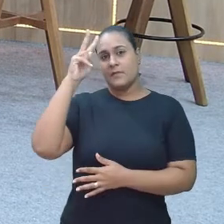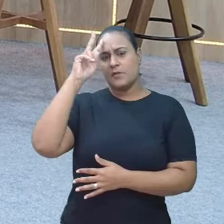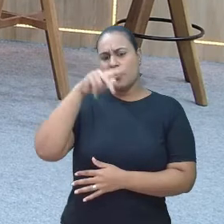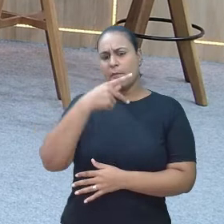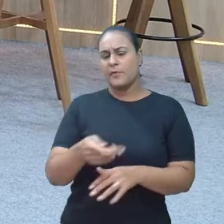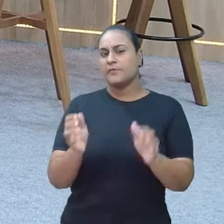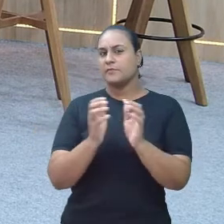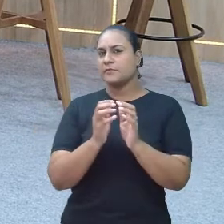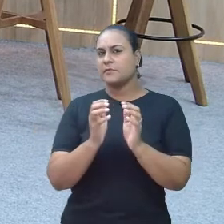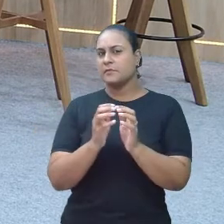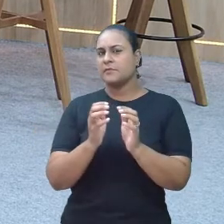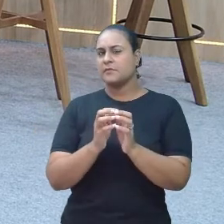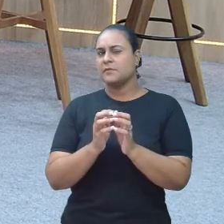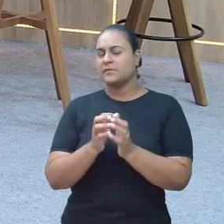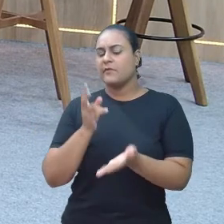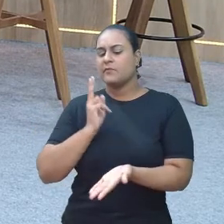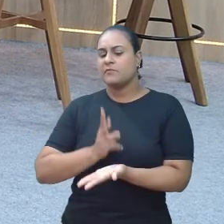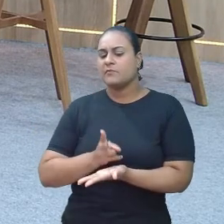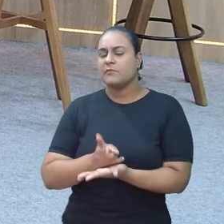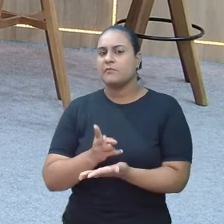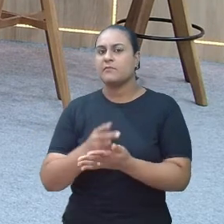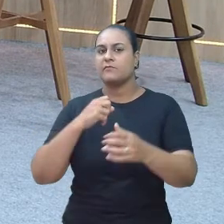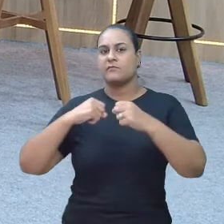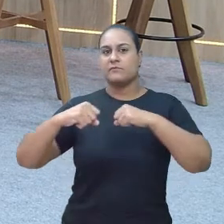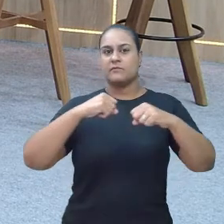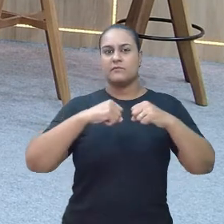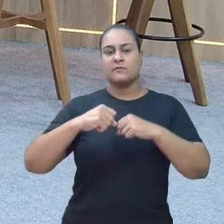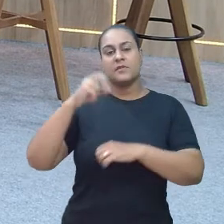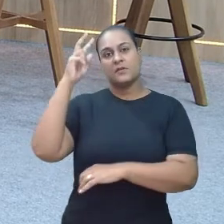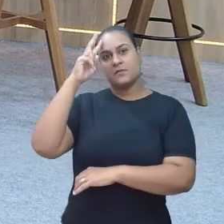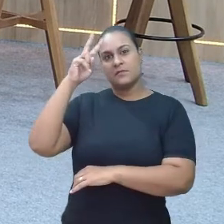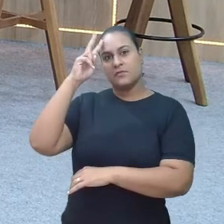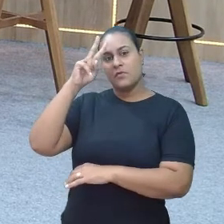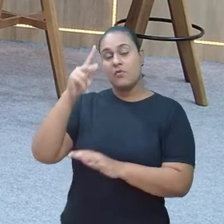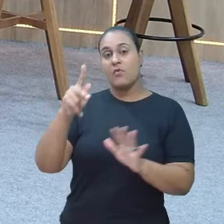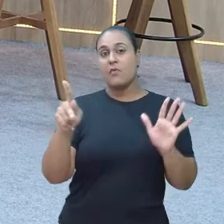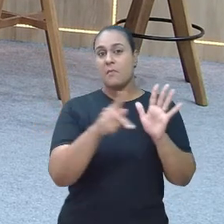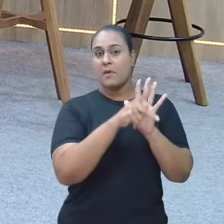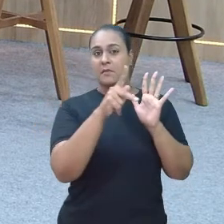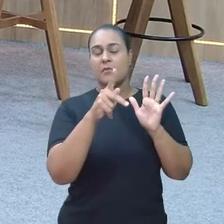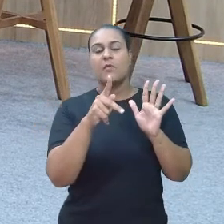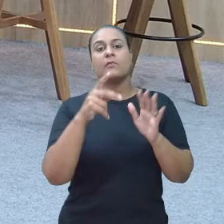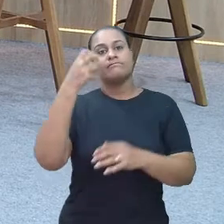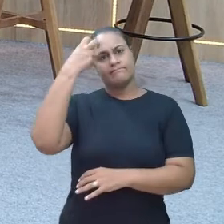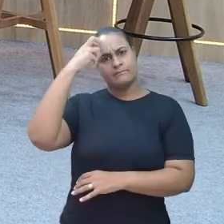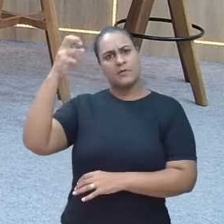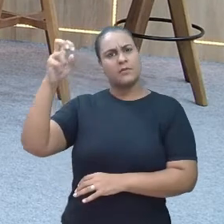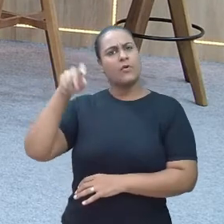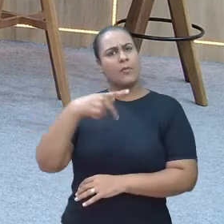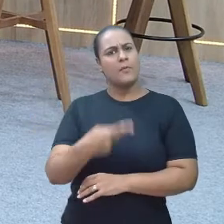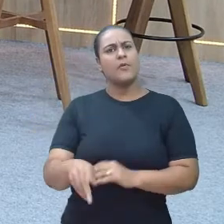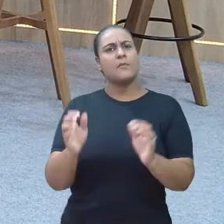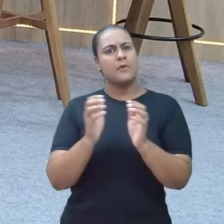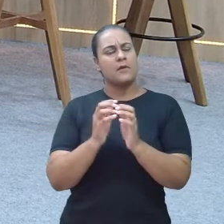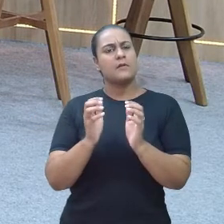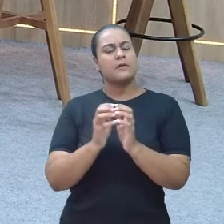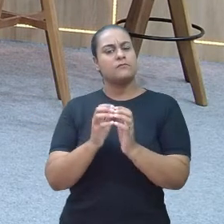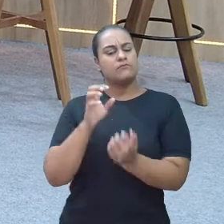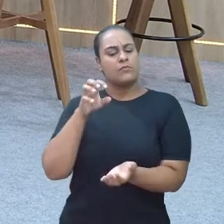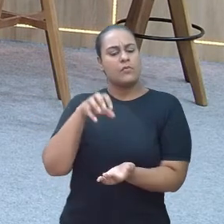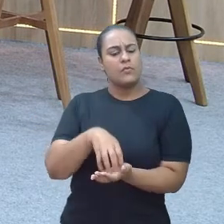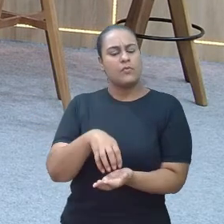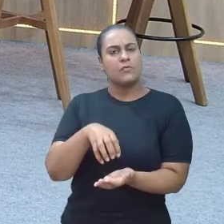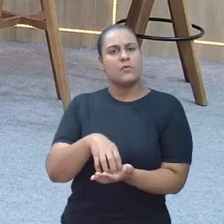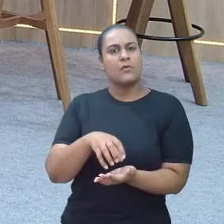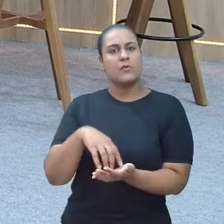estamos seguindo uma série ao qual nós estamos debatendo a história, o patrimônio e a cultura e, claro, centrando isso na